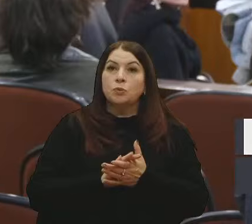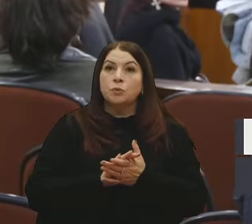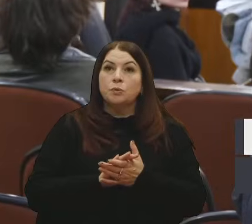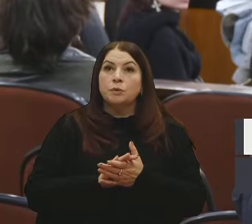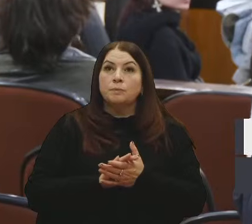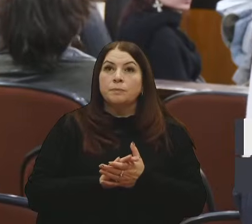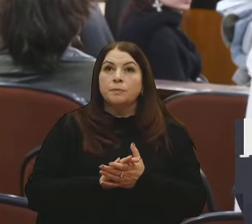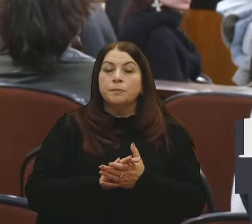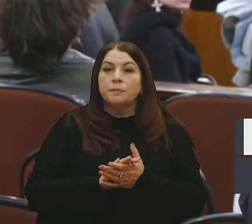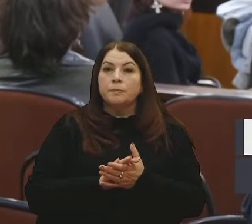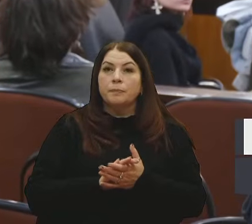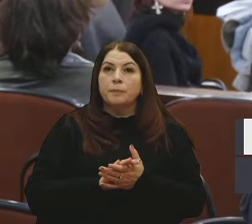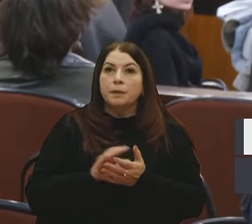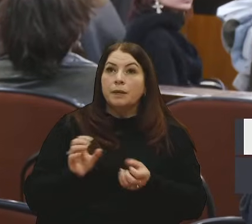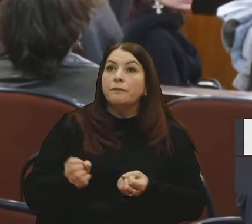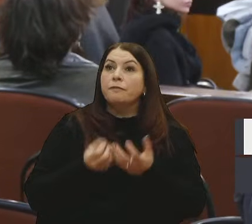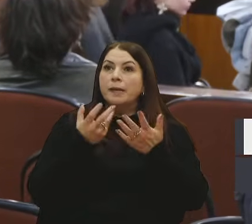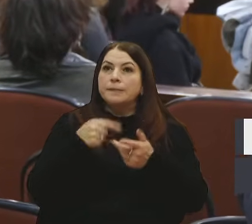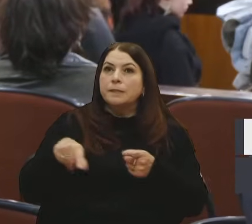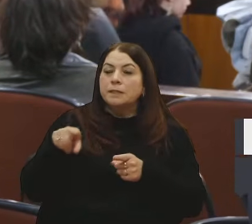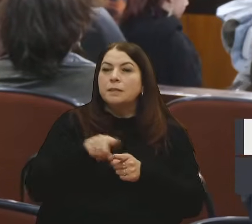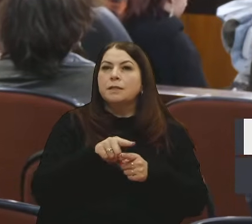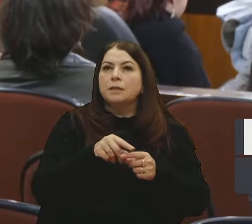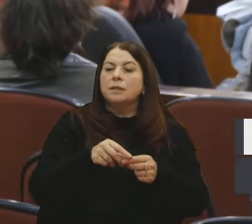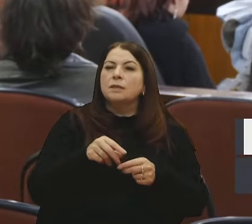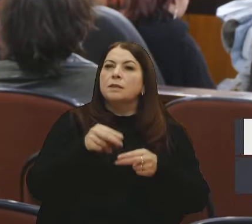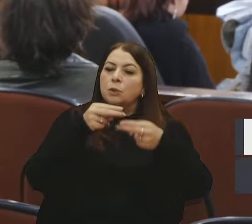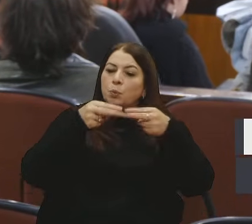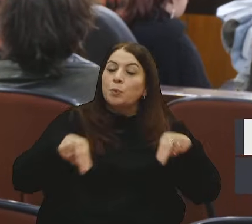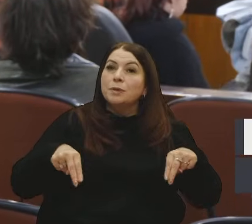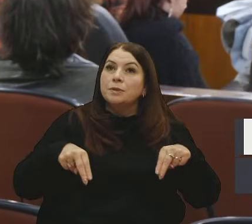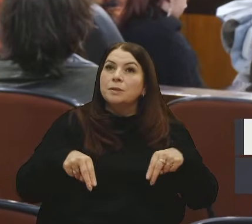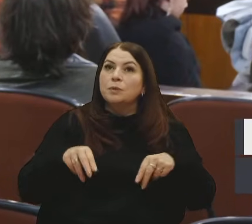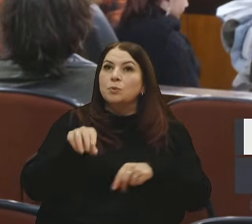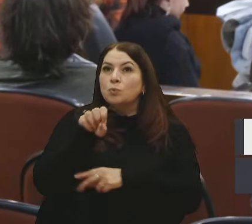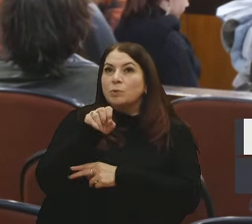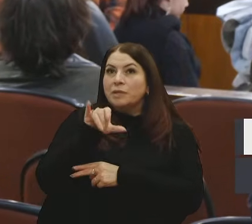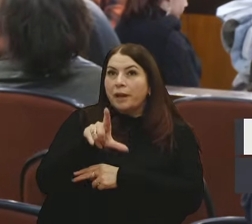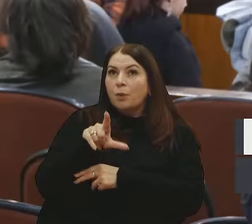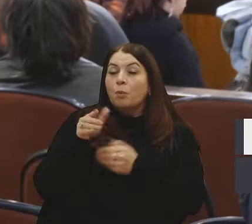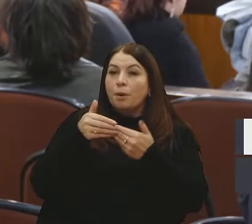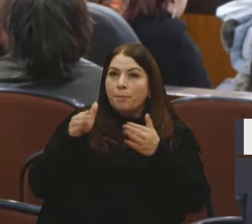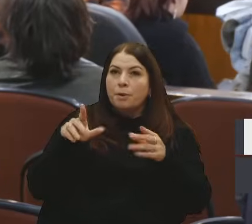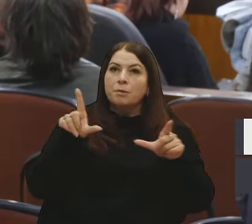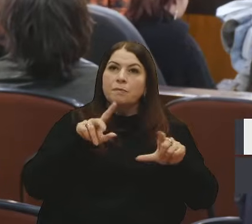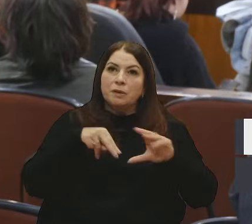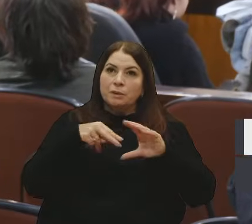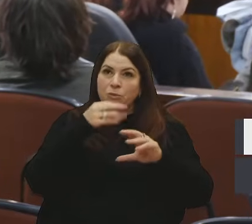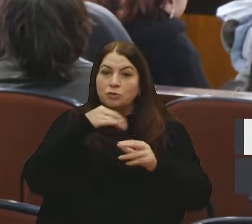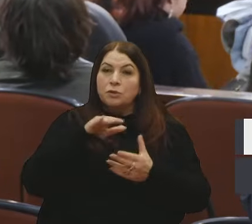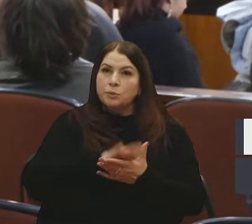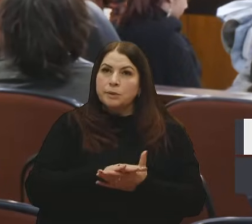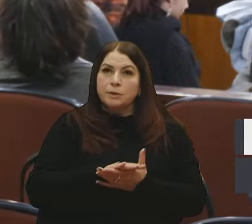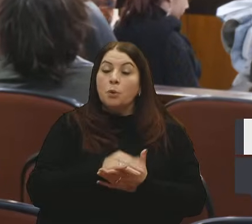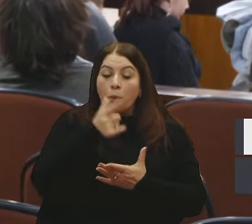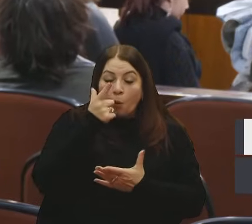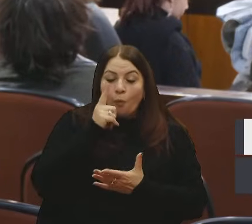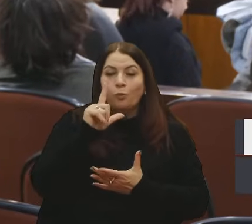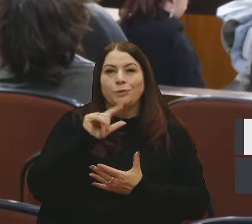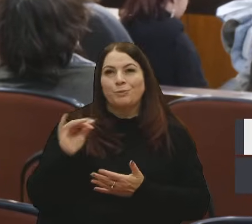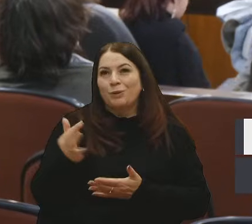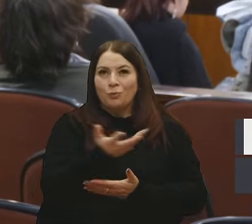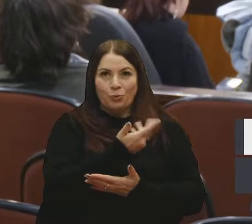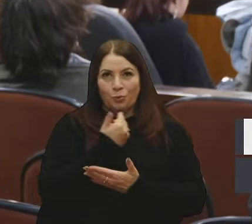ocorre a cerimônia de inauguração do sinal aberto da TV Câmara de Caxias do Sul, uma conquista para toda